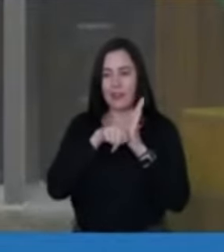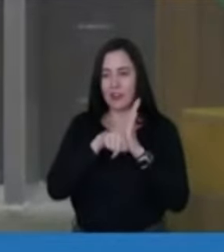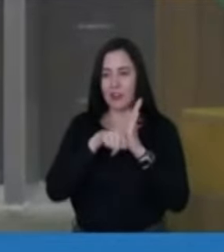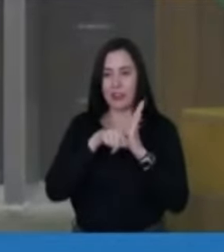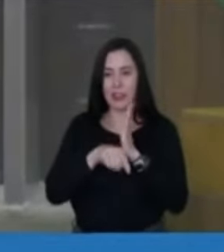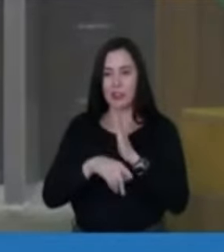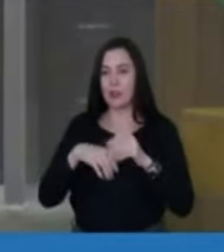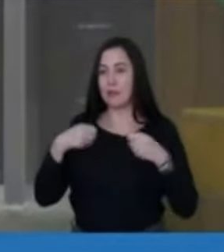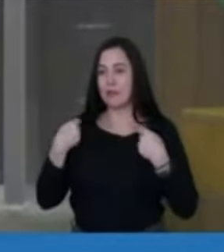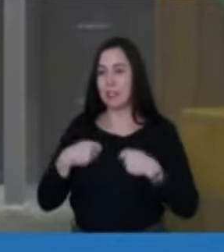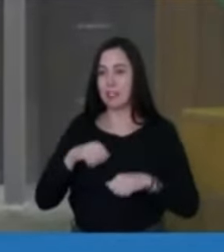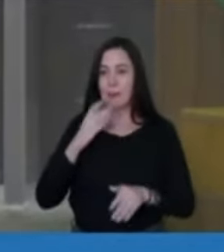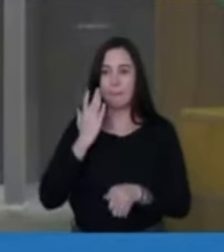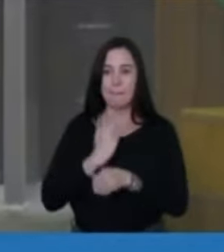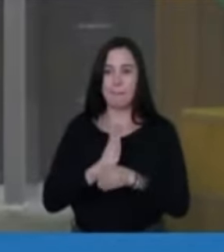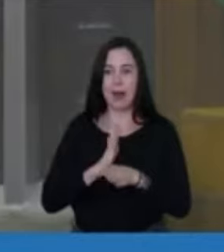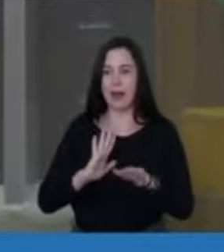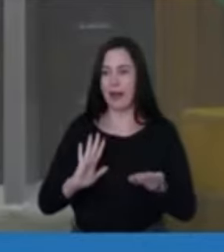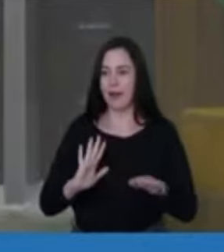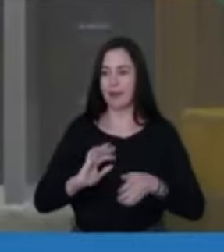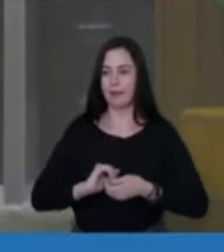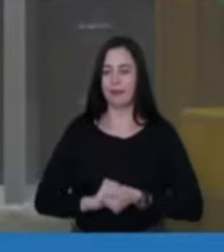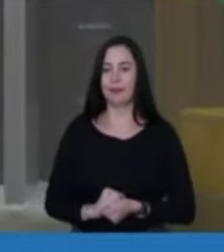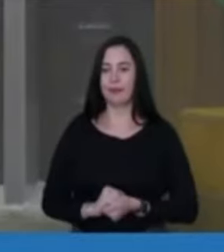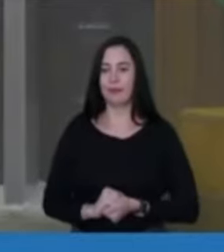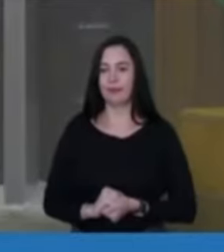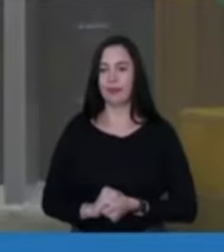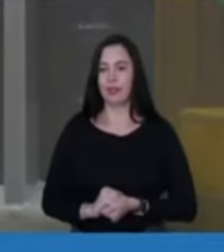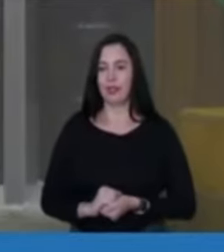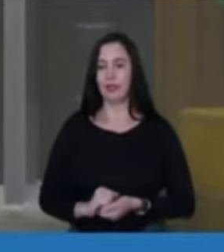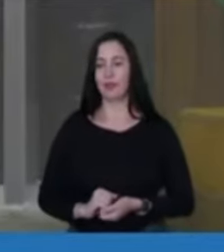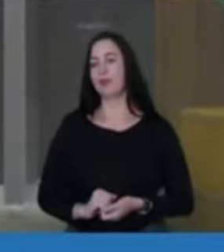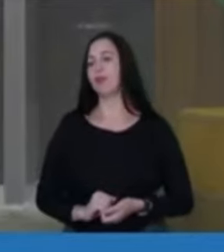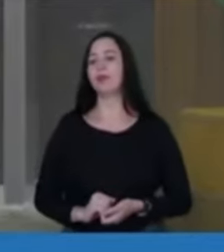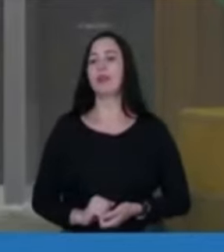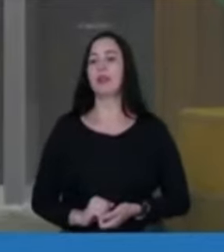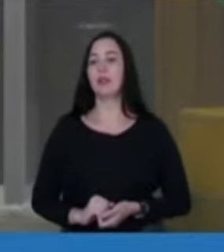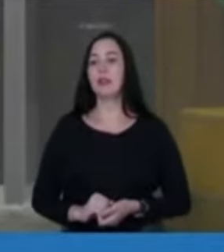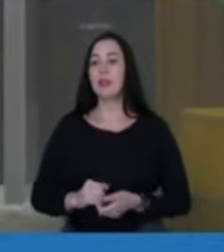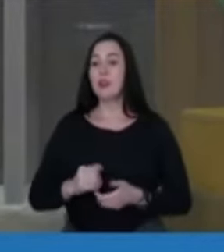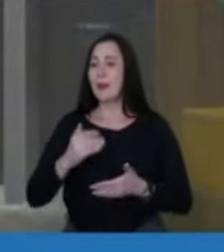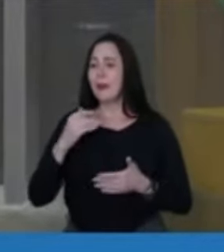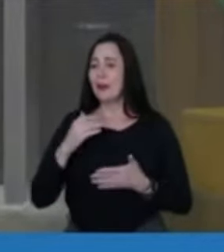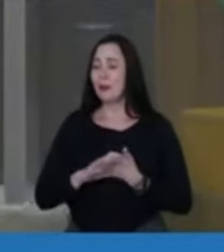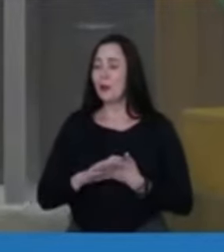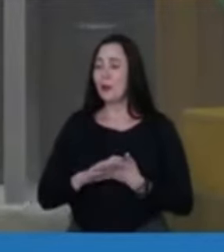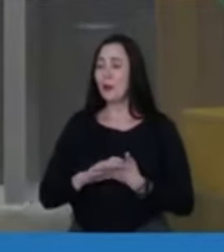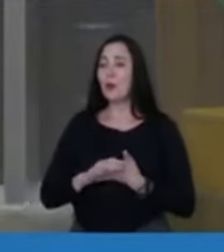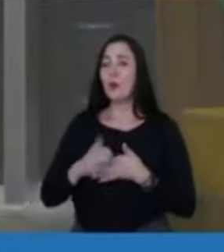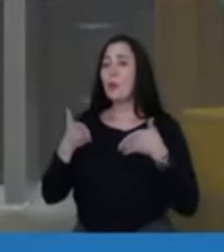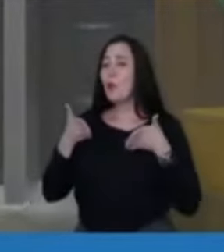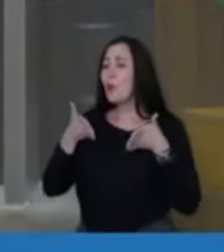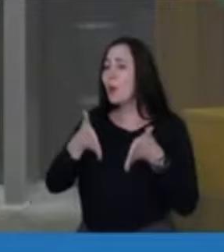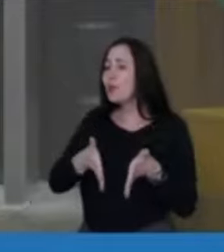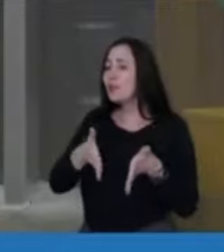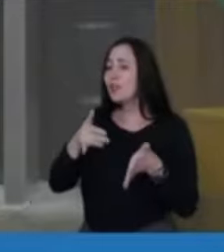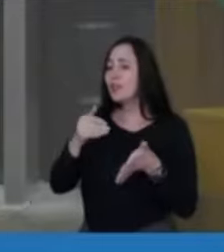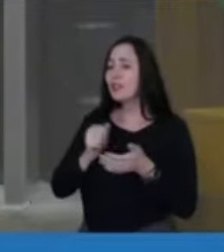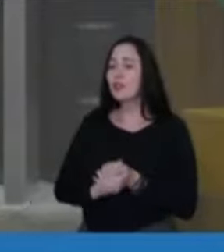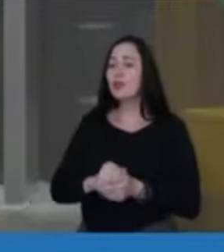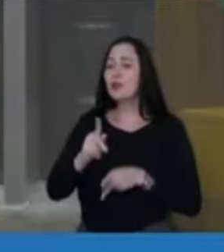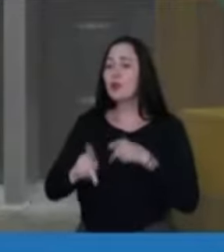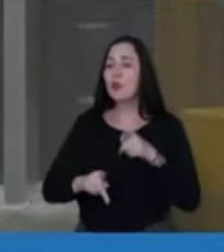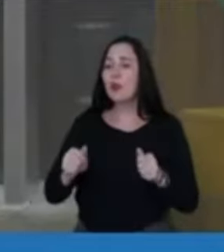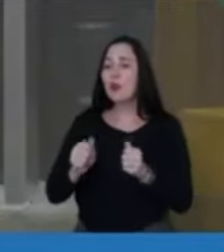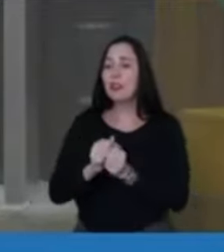continuar. Esse ato é a tentativa de dar continuidade àquilo que nós vivemos antes.